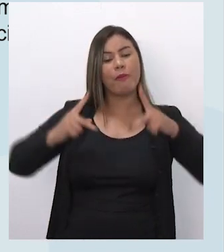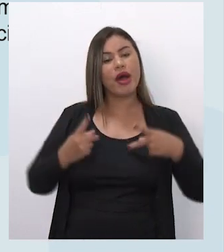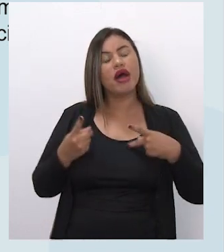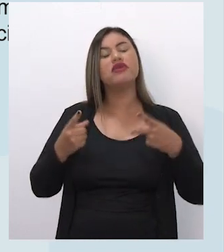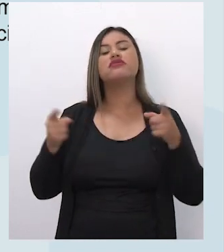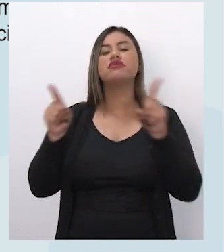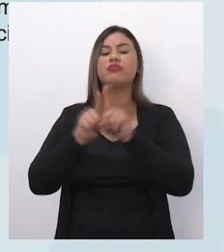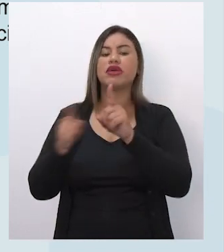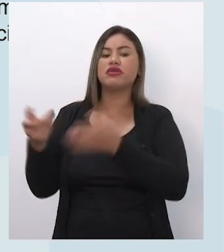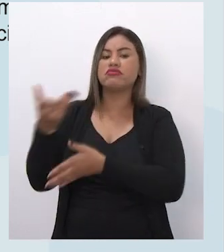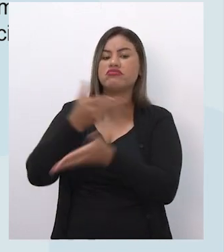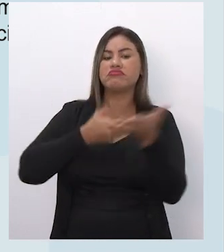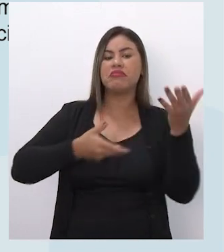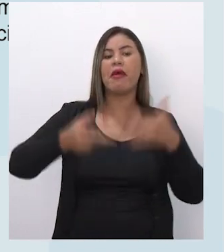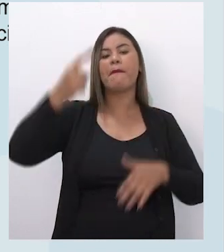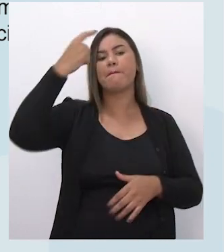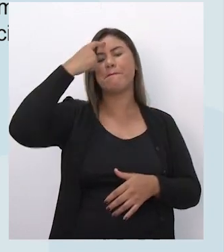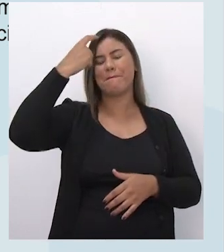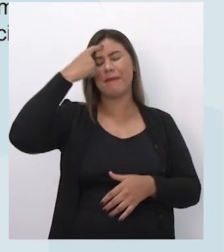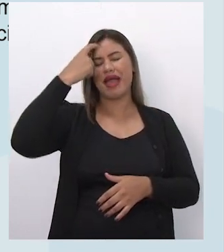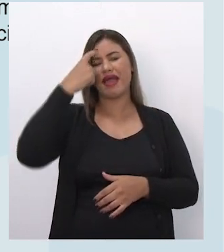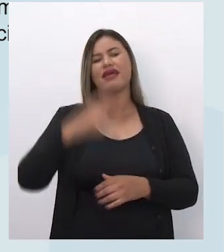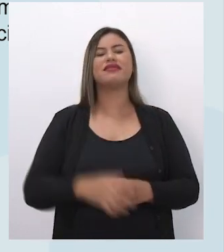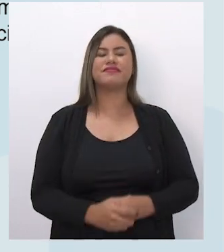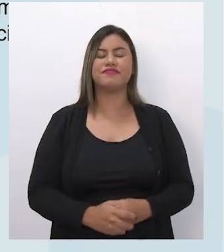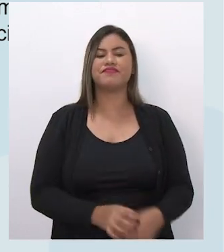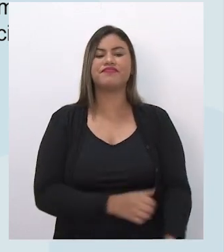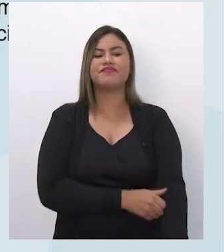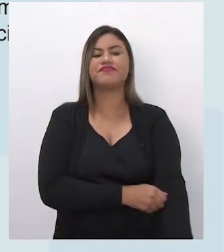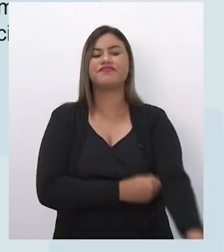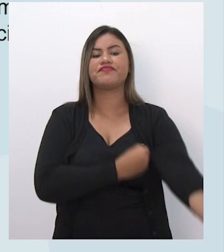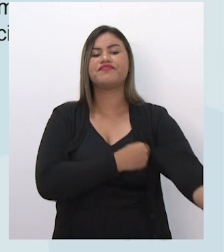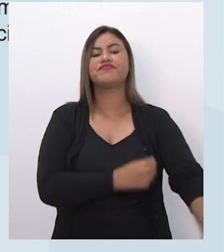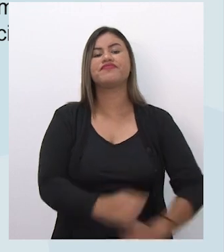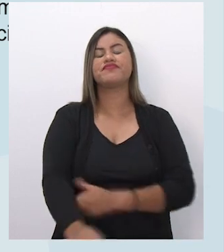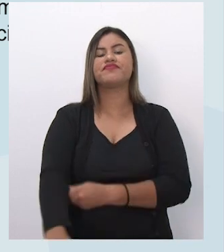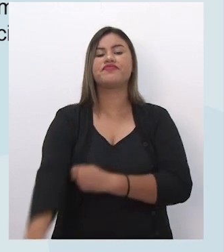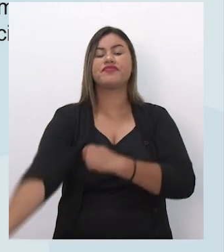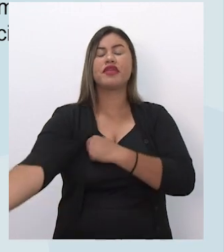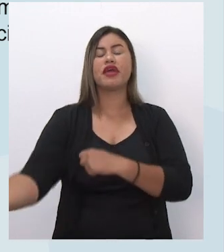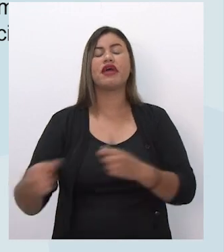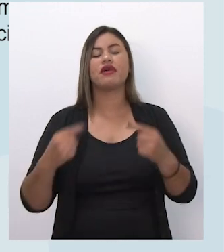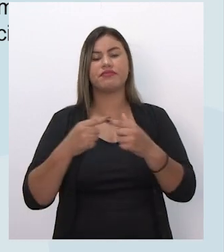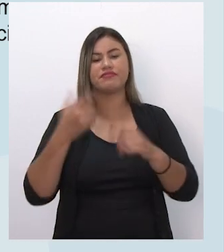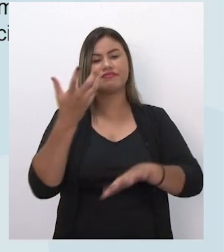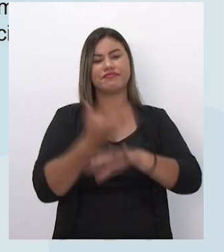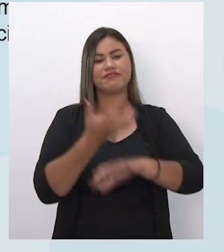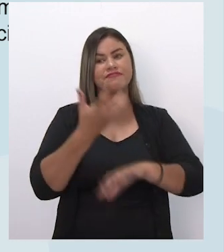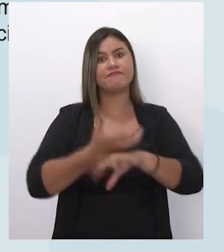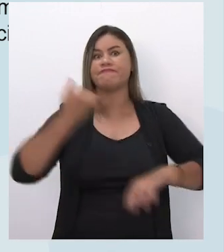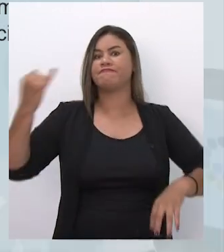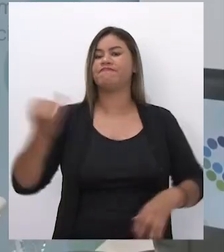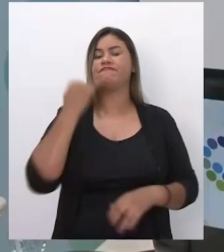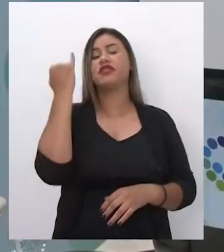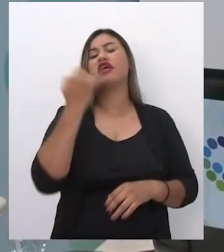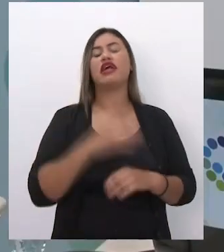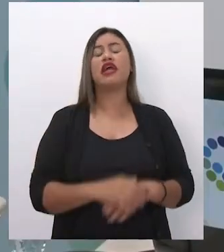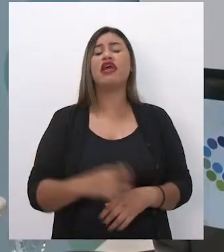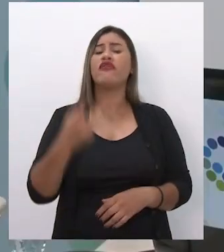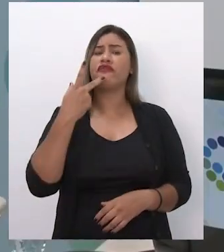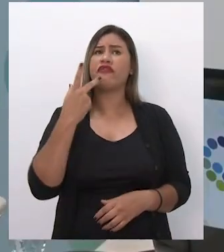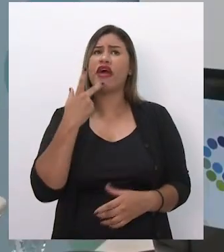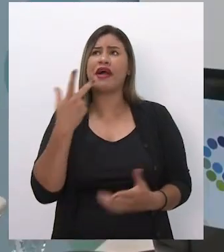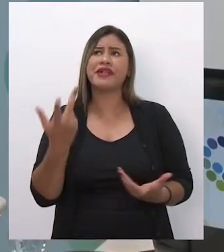relações, seus pensamentos. Então isso é fundamental dentro desse componente. Eu diria até que é um aspecto da